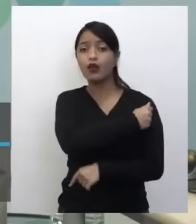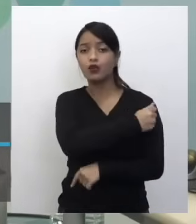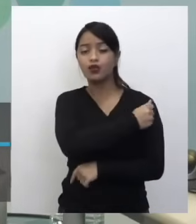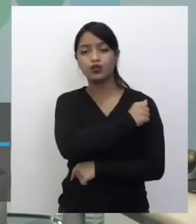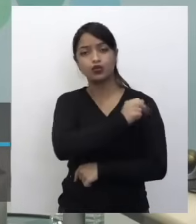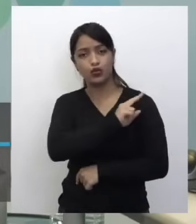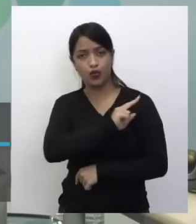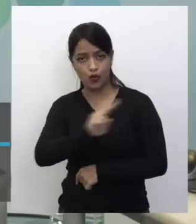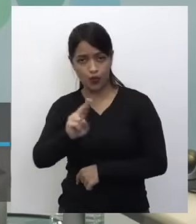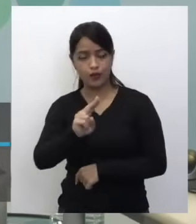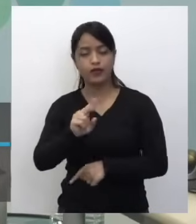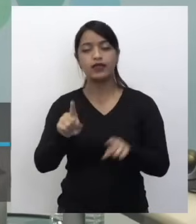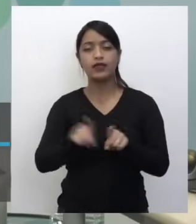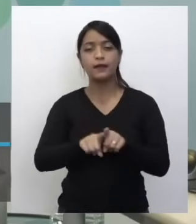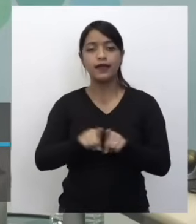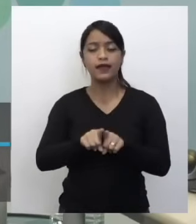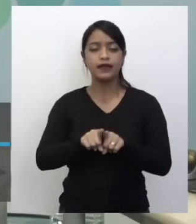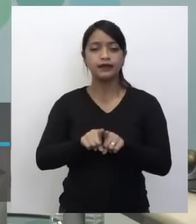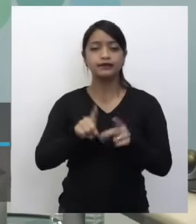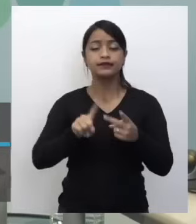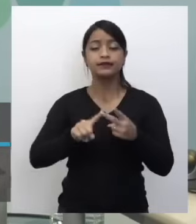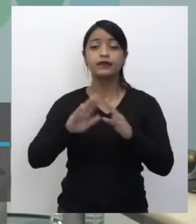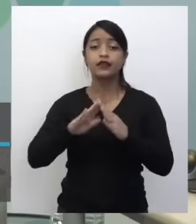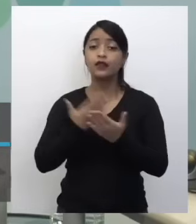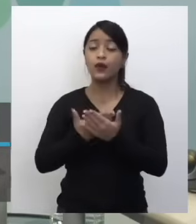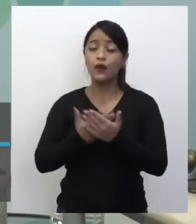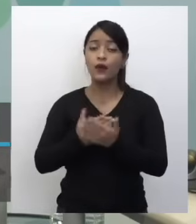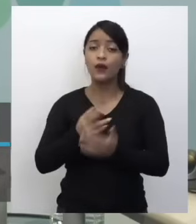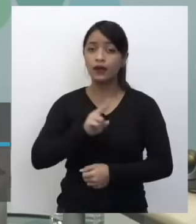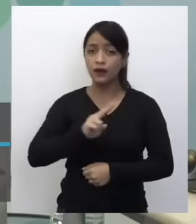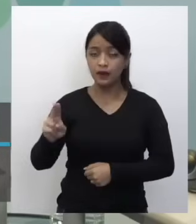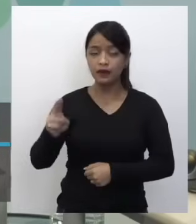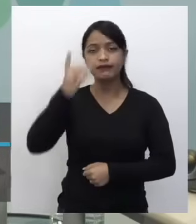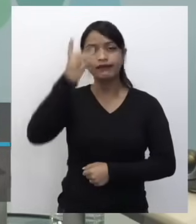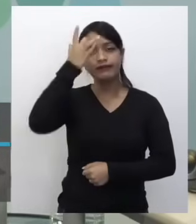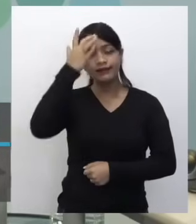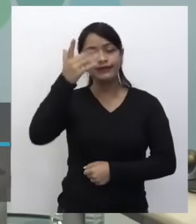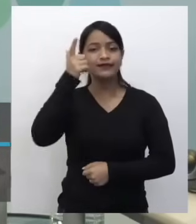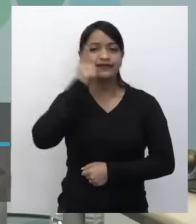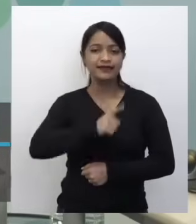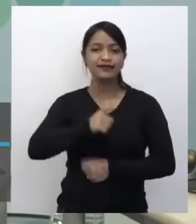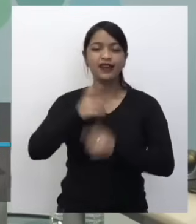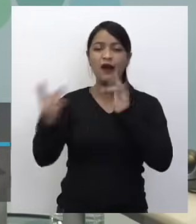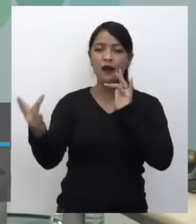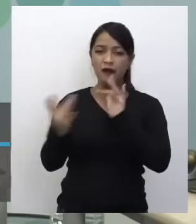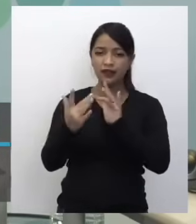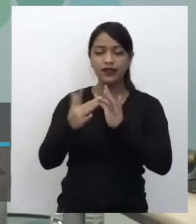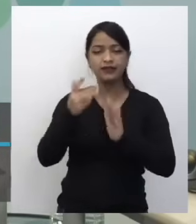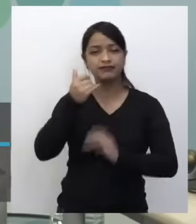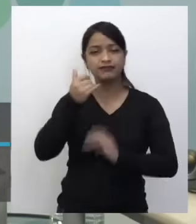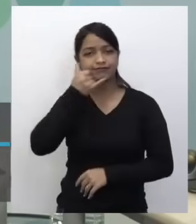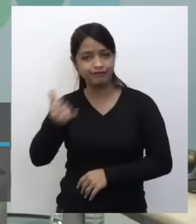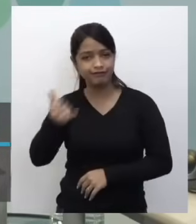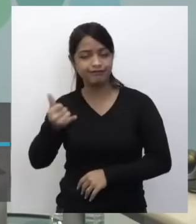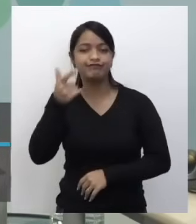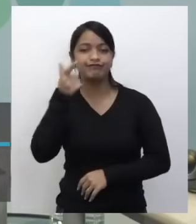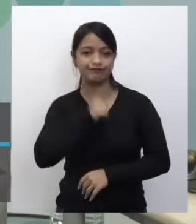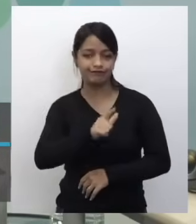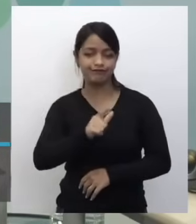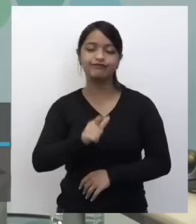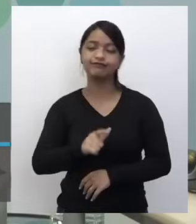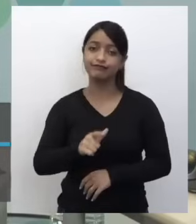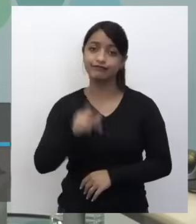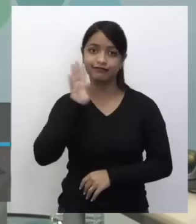ou o nome da escola, né, que fica fácil, a gente consegue entrar em contato via telefone, então fica mais fácil um